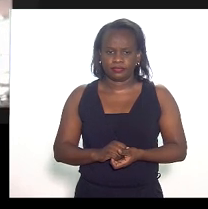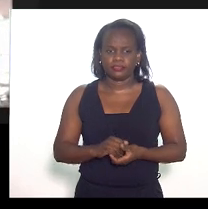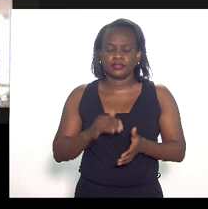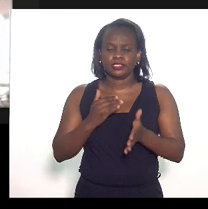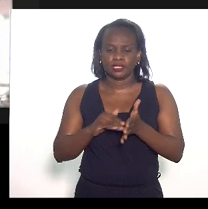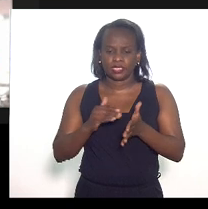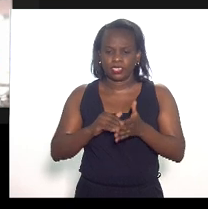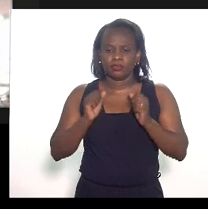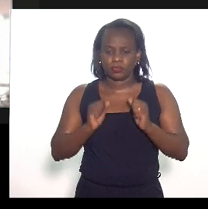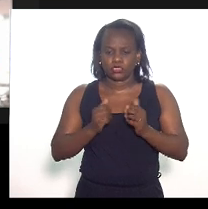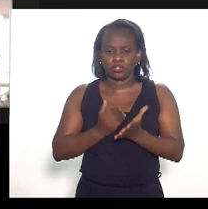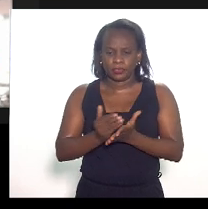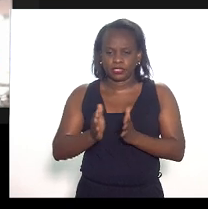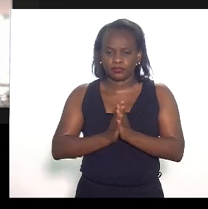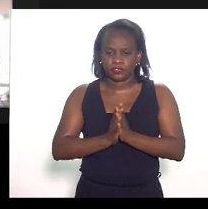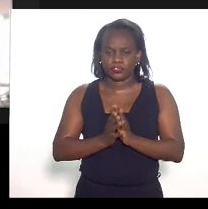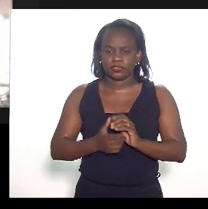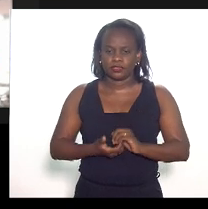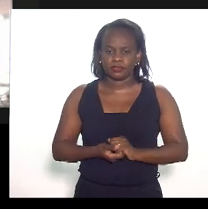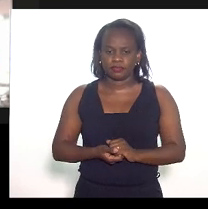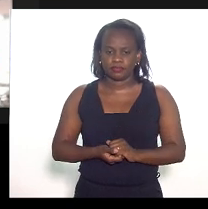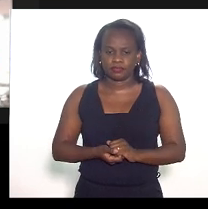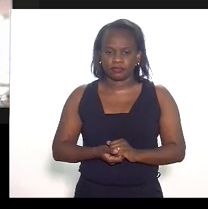Secretário, pode começar, por gentileza?